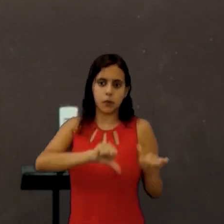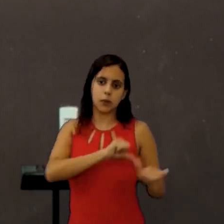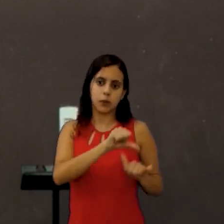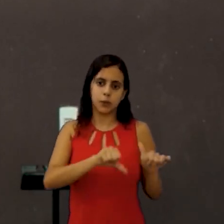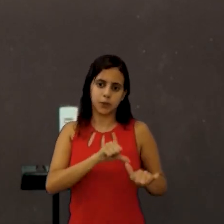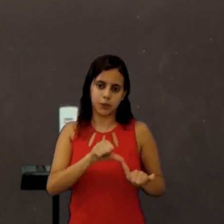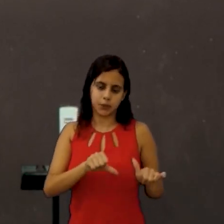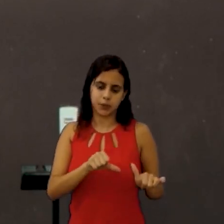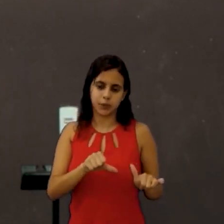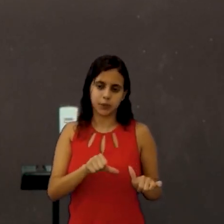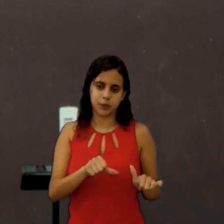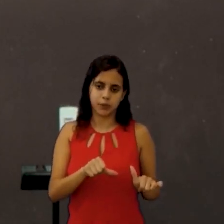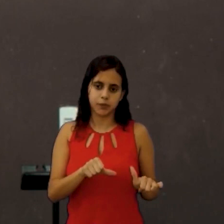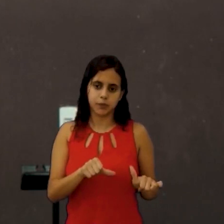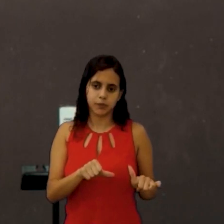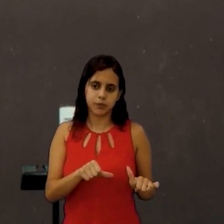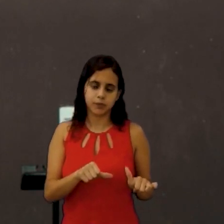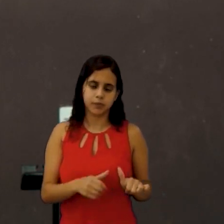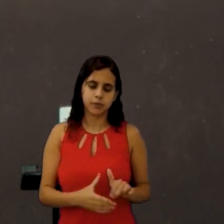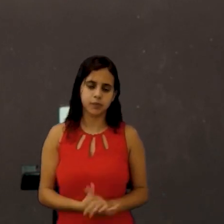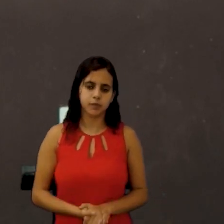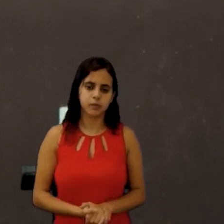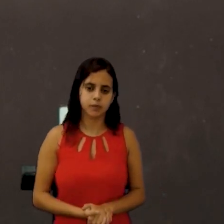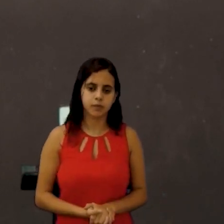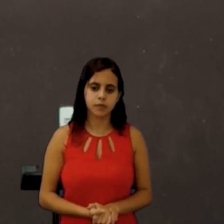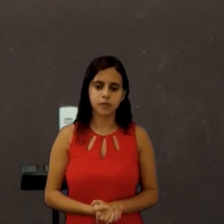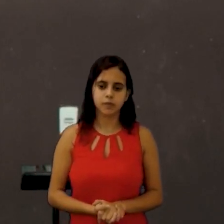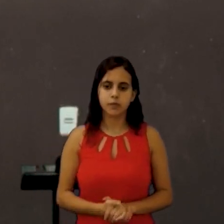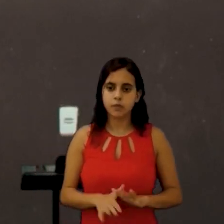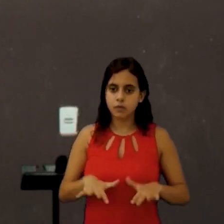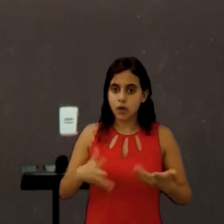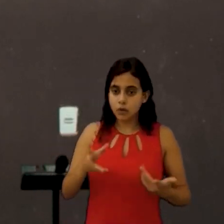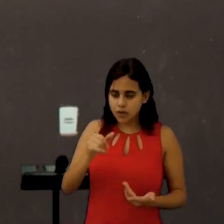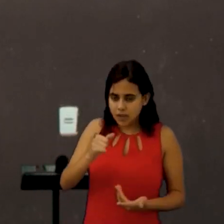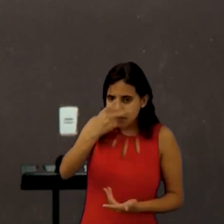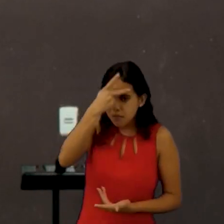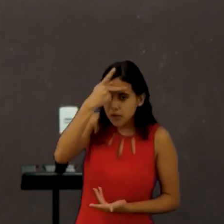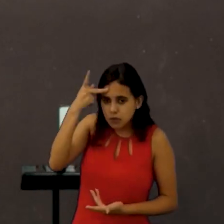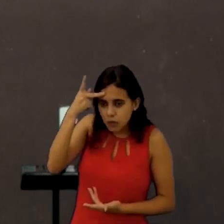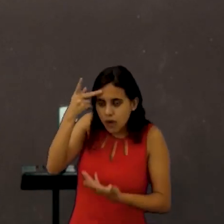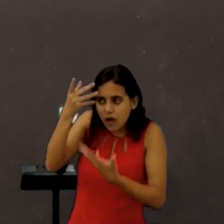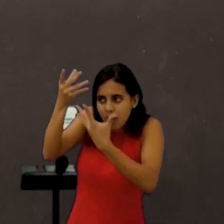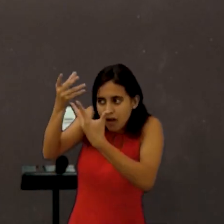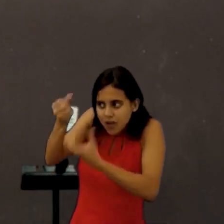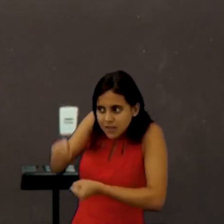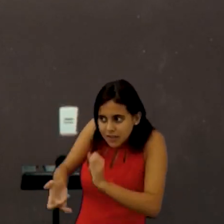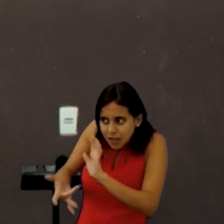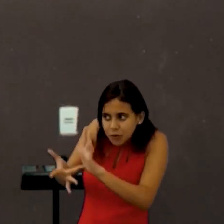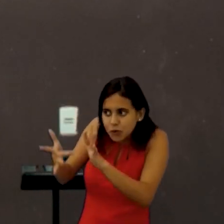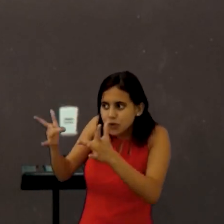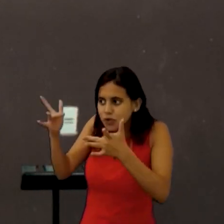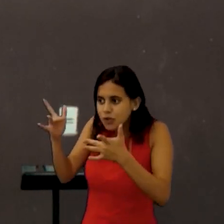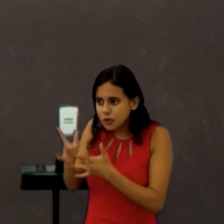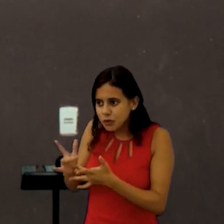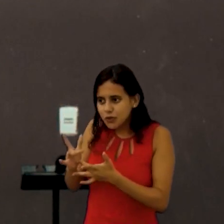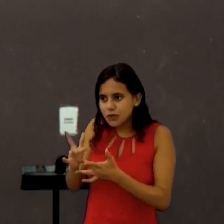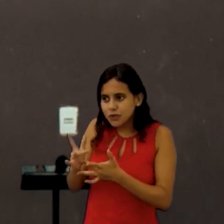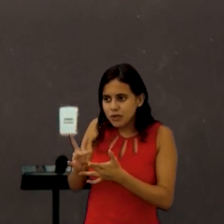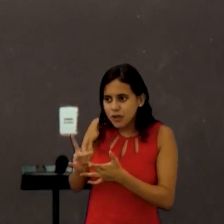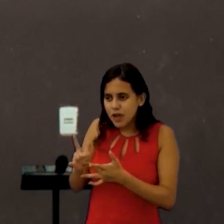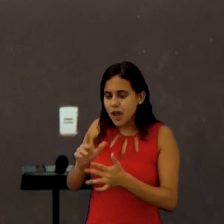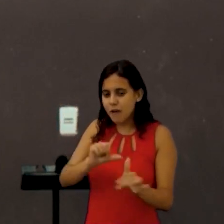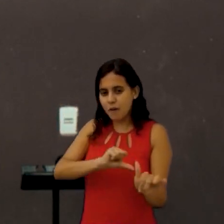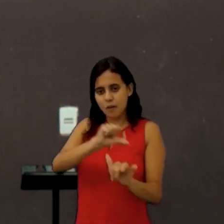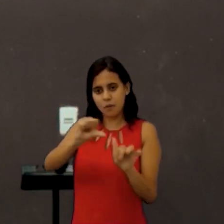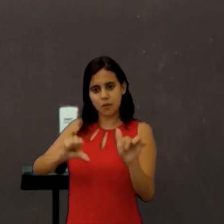e eis que se fizeram novas. Então, se alguém está em Cristo, eu já não olho para você com os olhos do mundo.